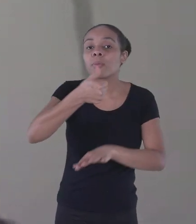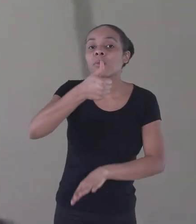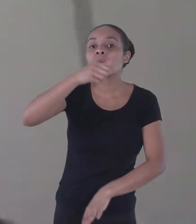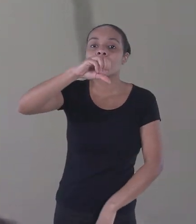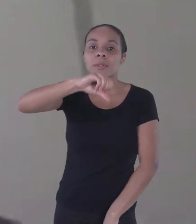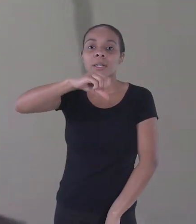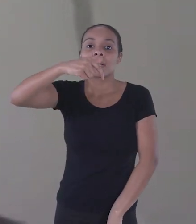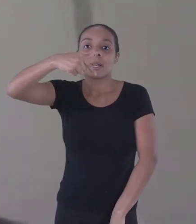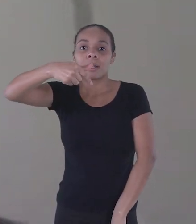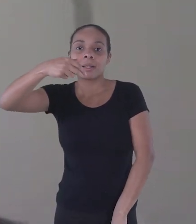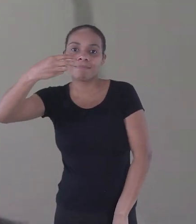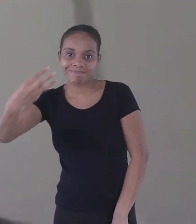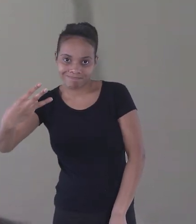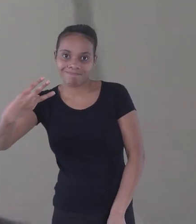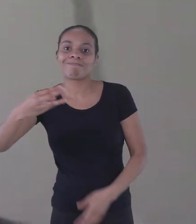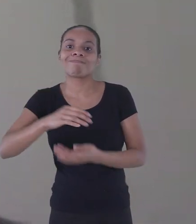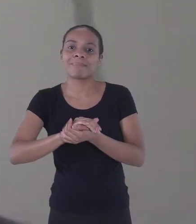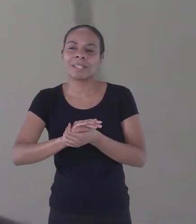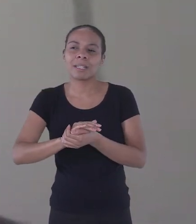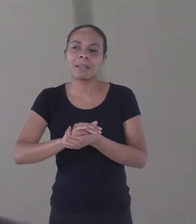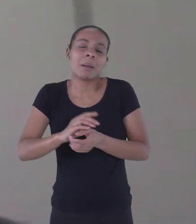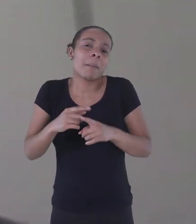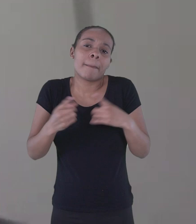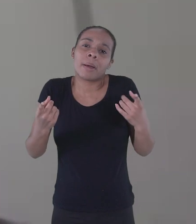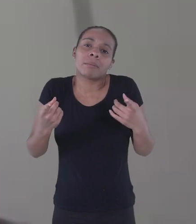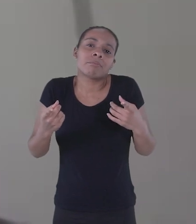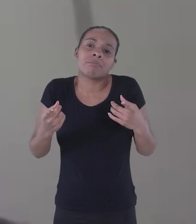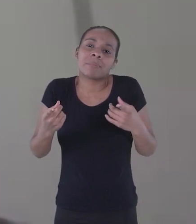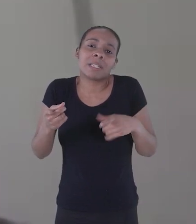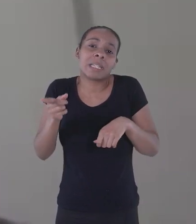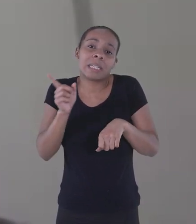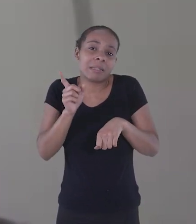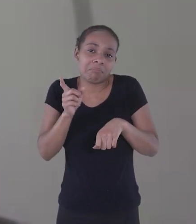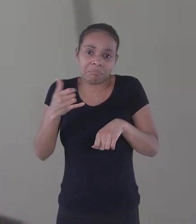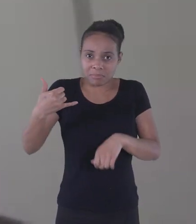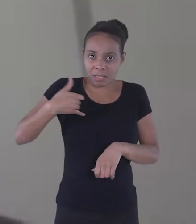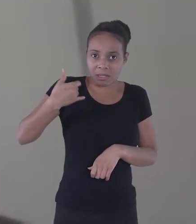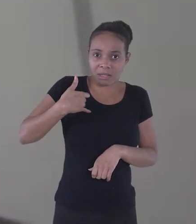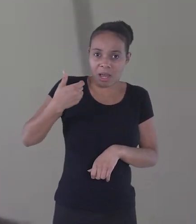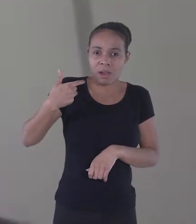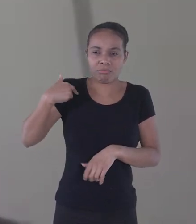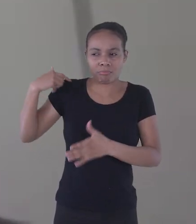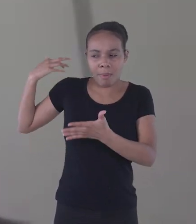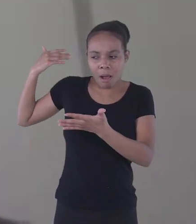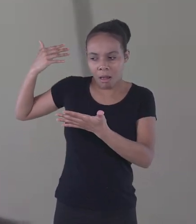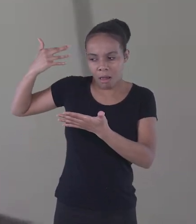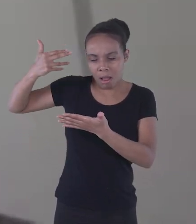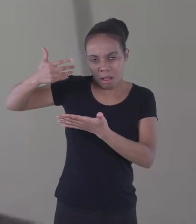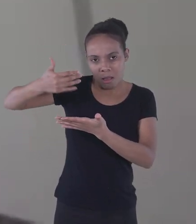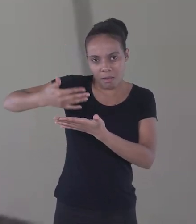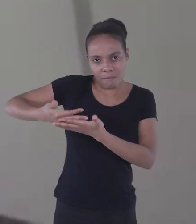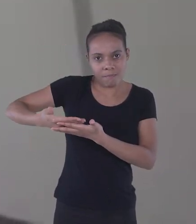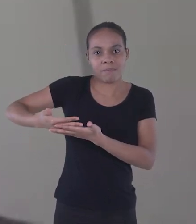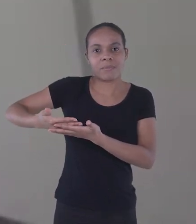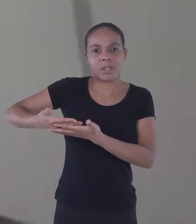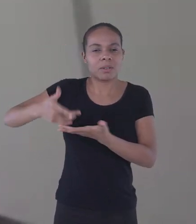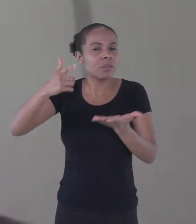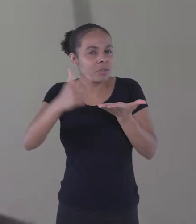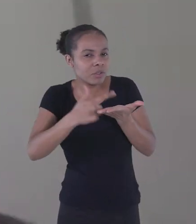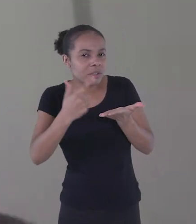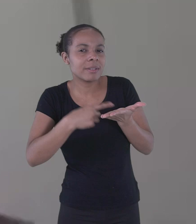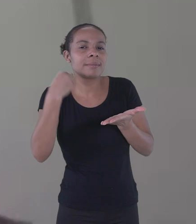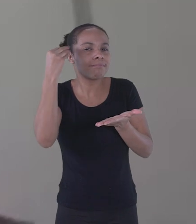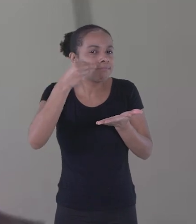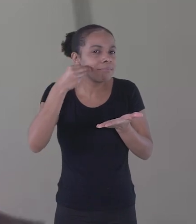esse intuito. Mas eu não tinha veleidade literária nenhuma. Por isso, eu devo dizer que você sabe que